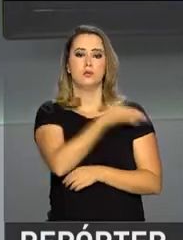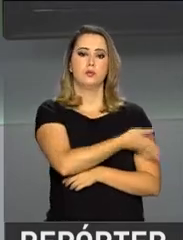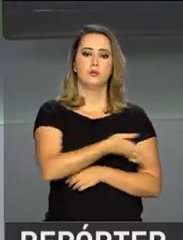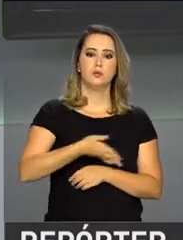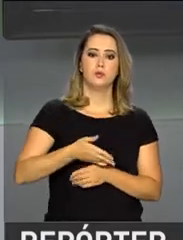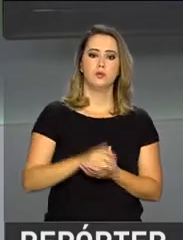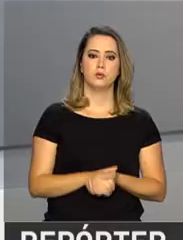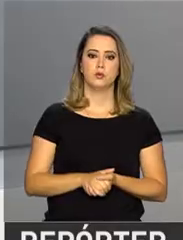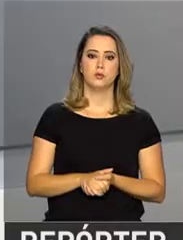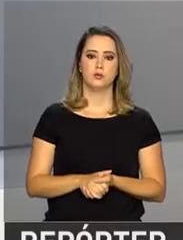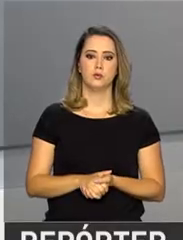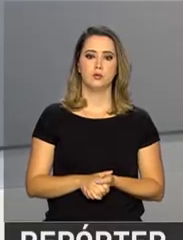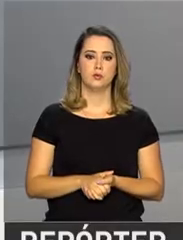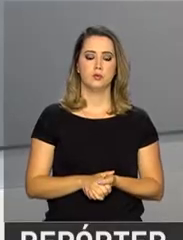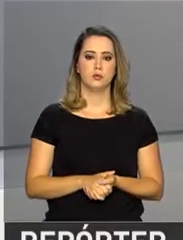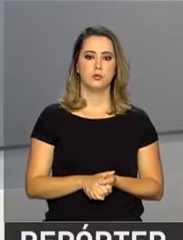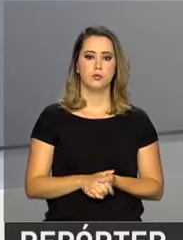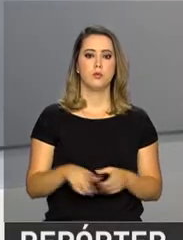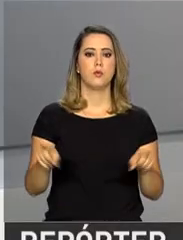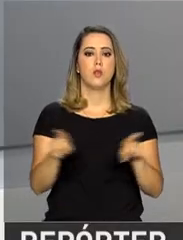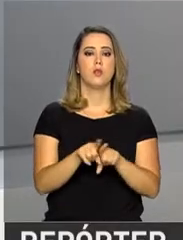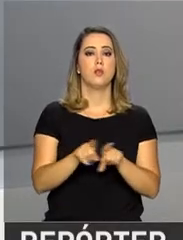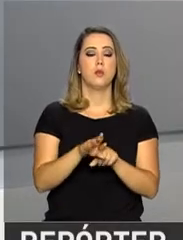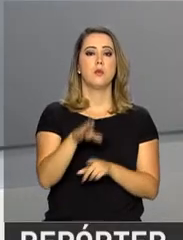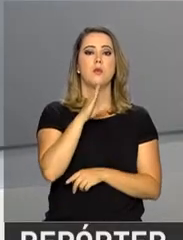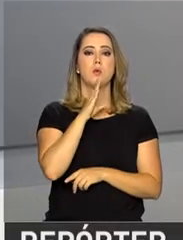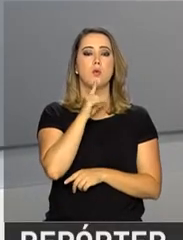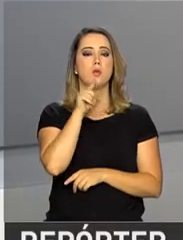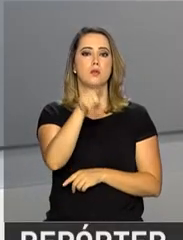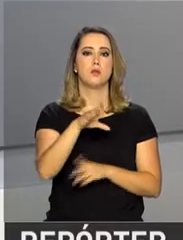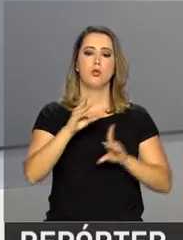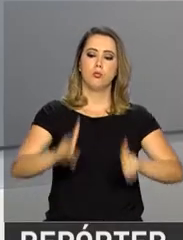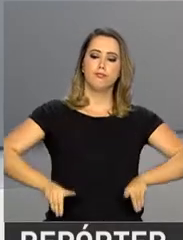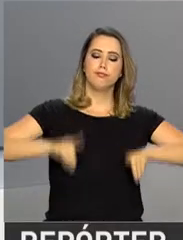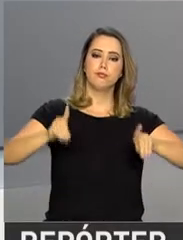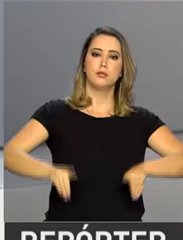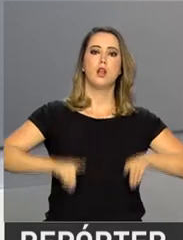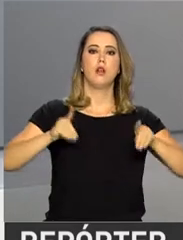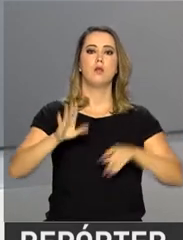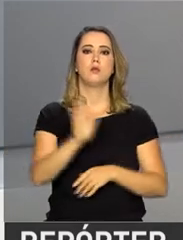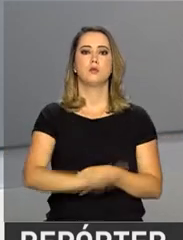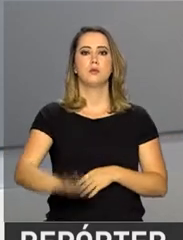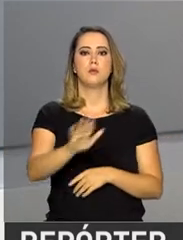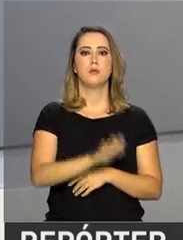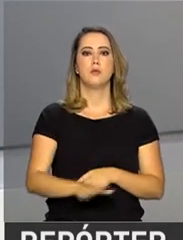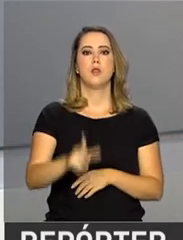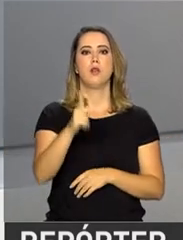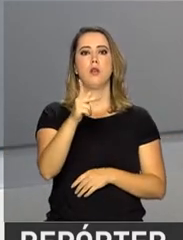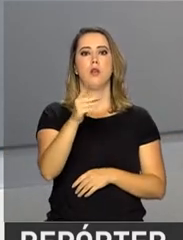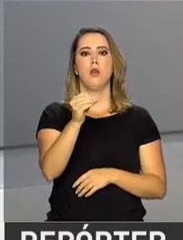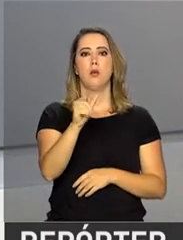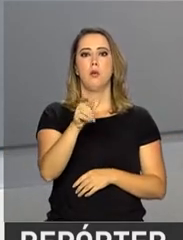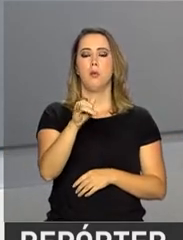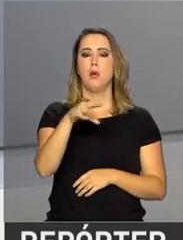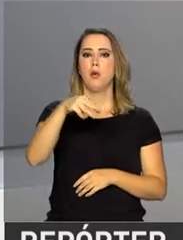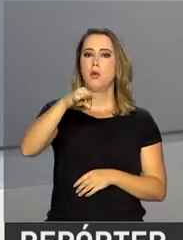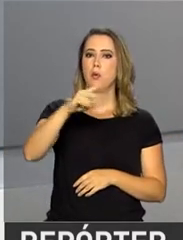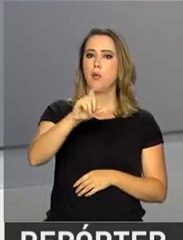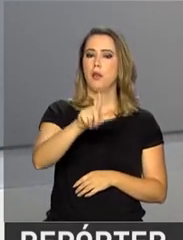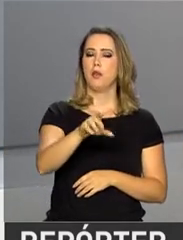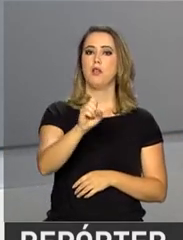internet também conhecida como paralisia infantil a poliomielite é uma doença altamente infecciosa